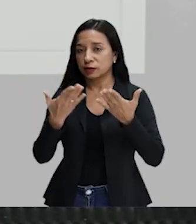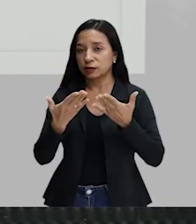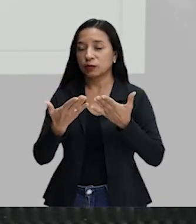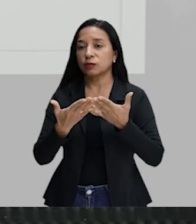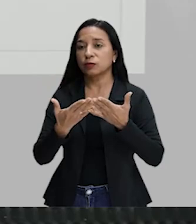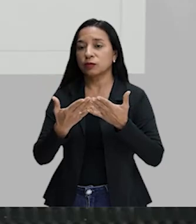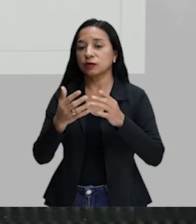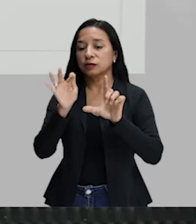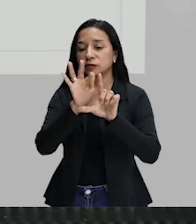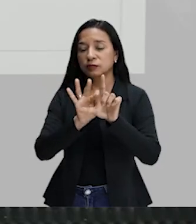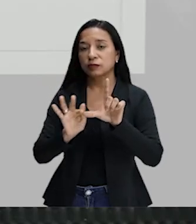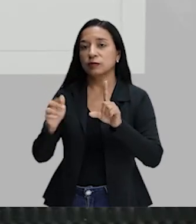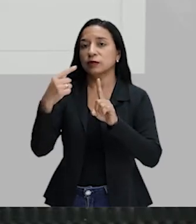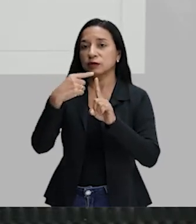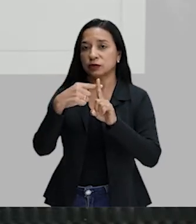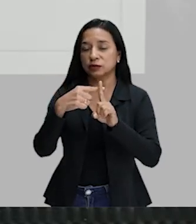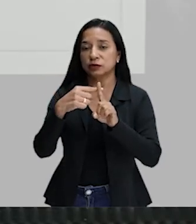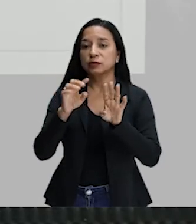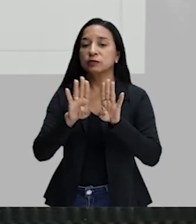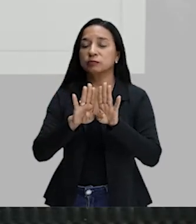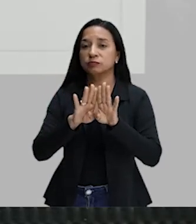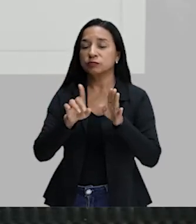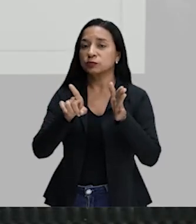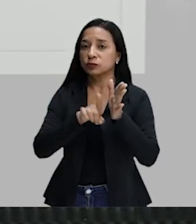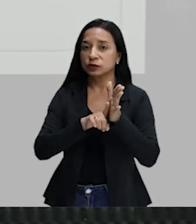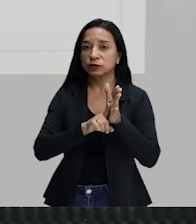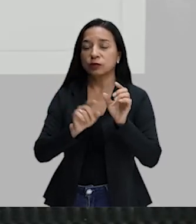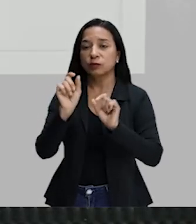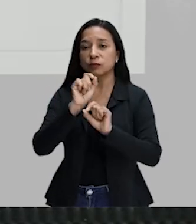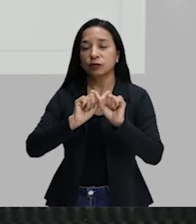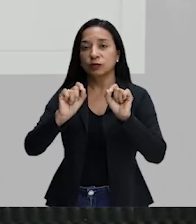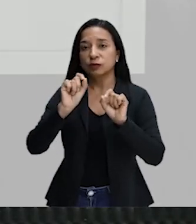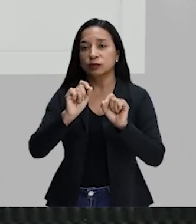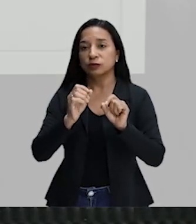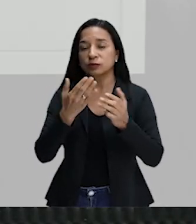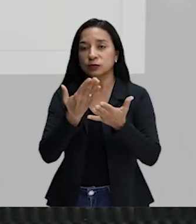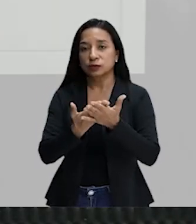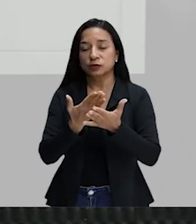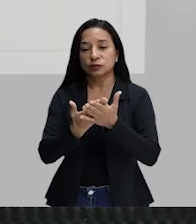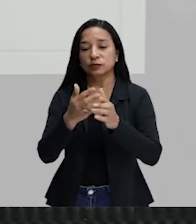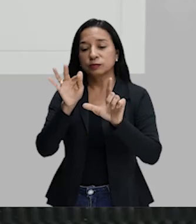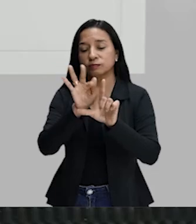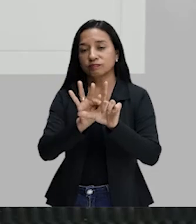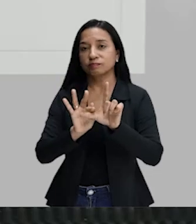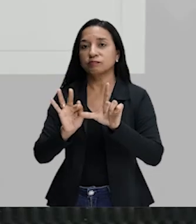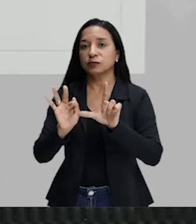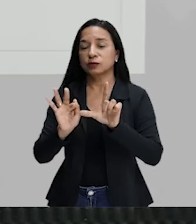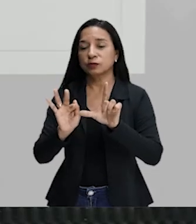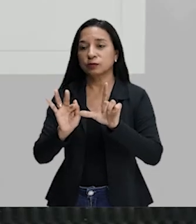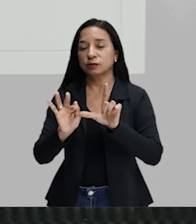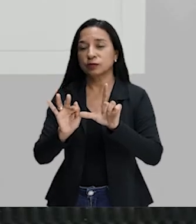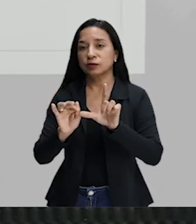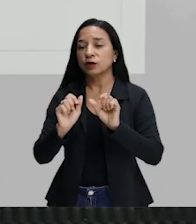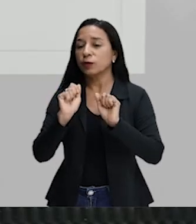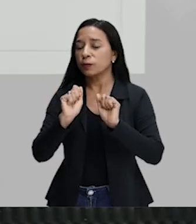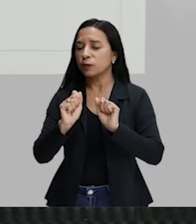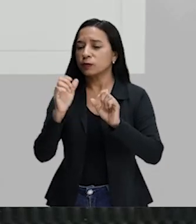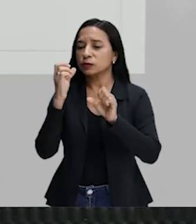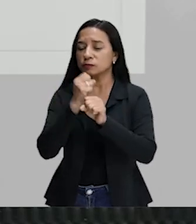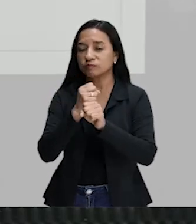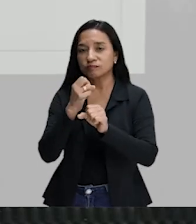adição e da subtração. Tá? Então, o que nós vamos ver aqui são fórmulas que permitem você